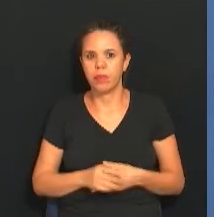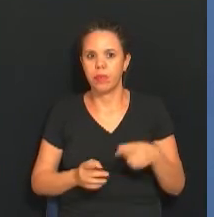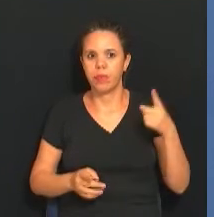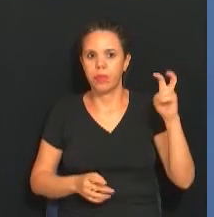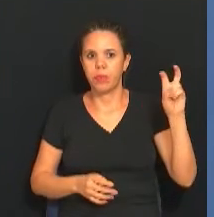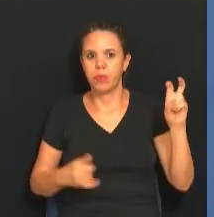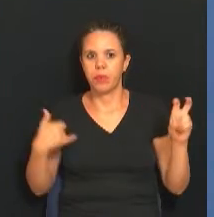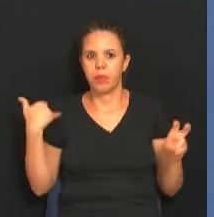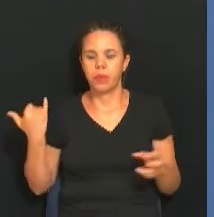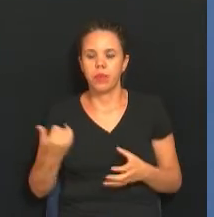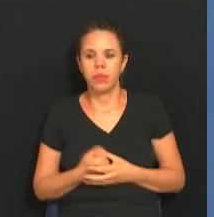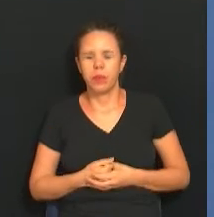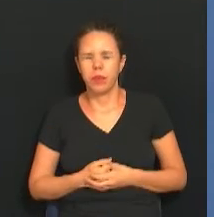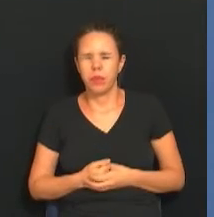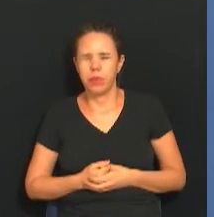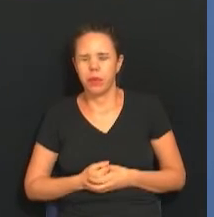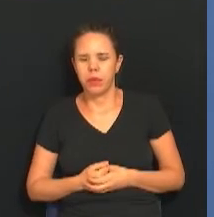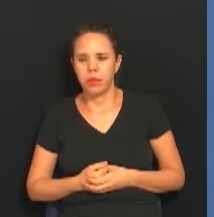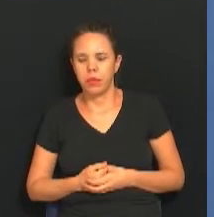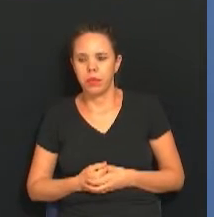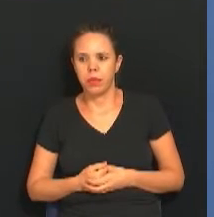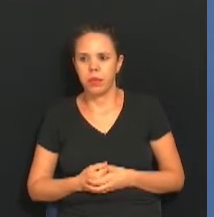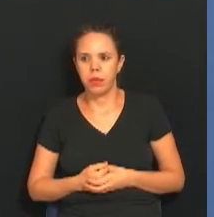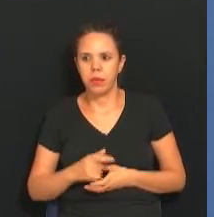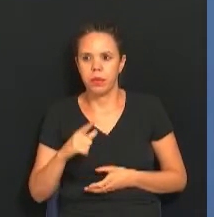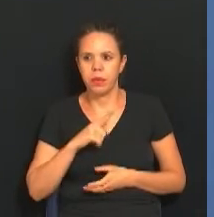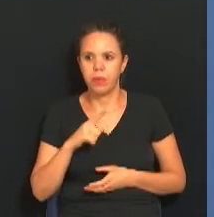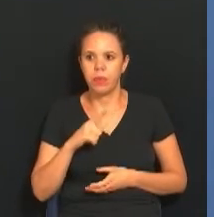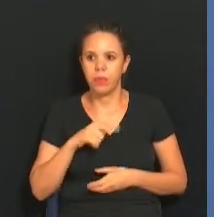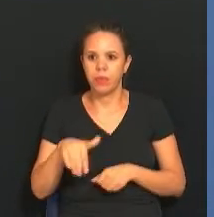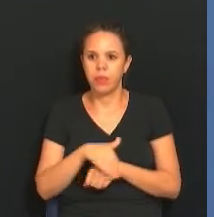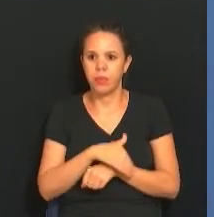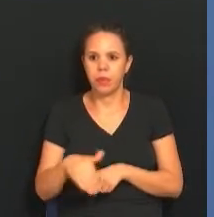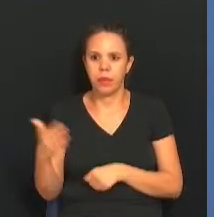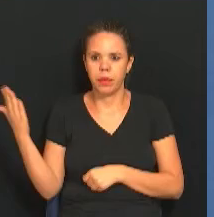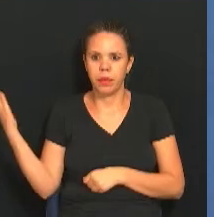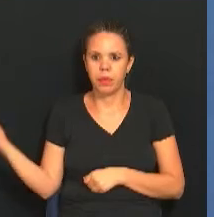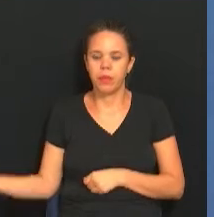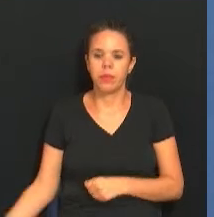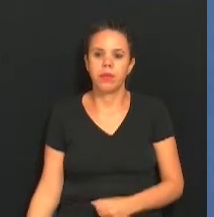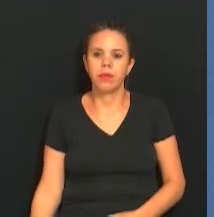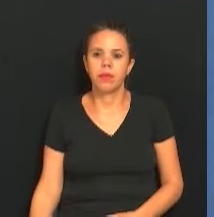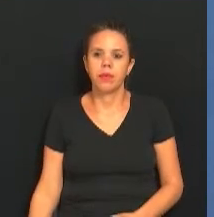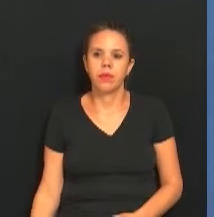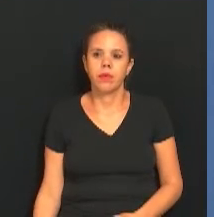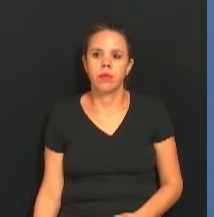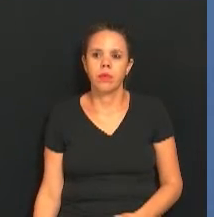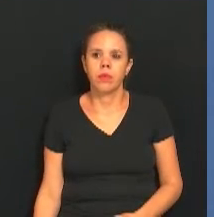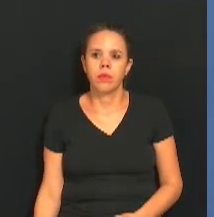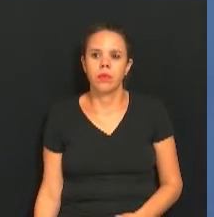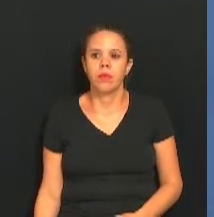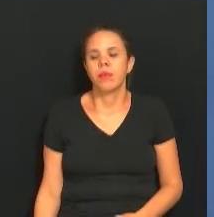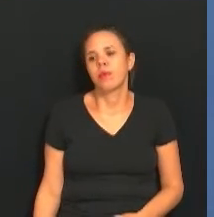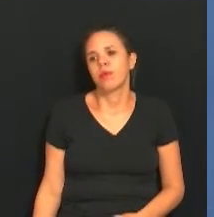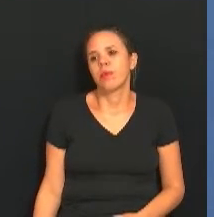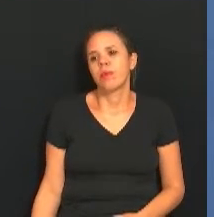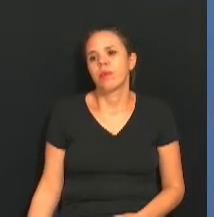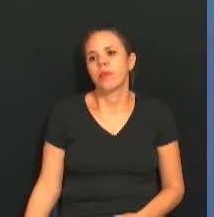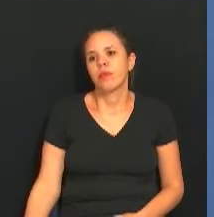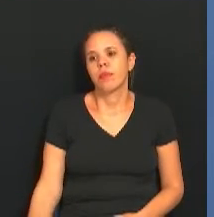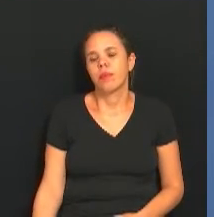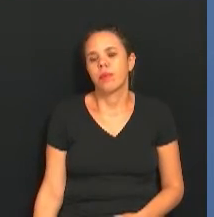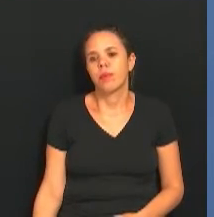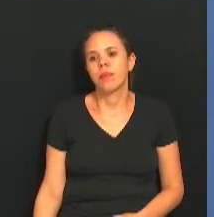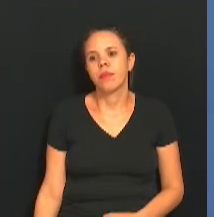15 anos então a gente tem aí na rua Maria Tereza Dias da Silva dos dentes e no distrito de